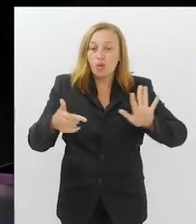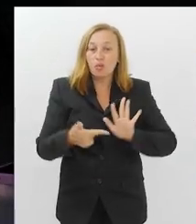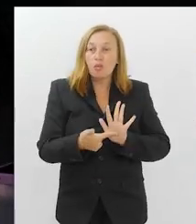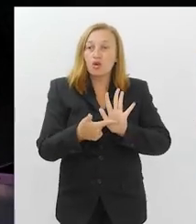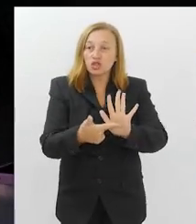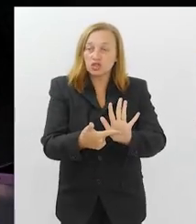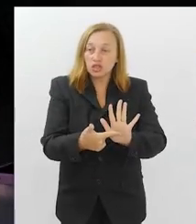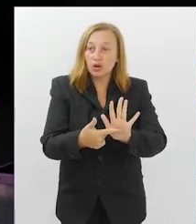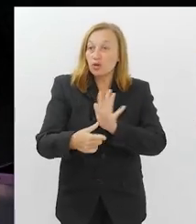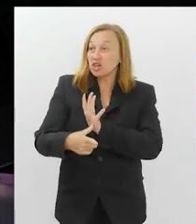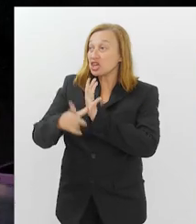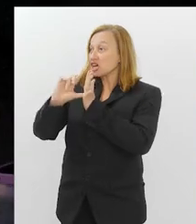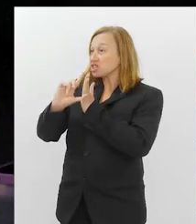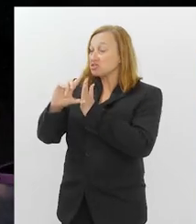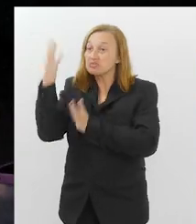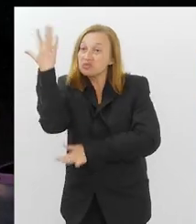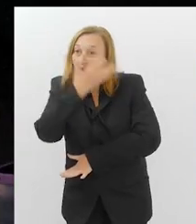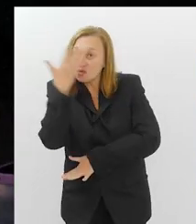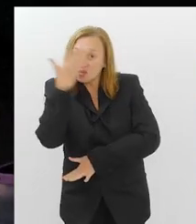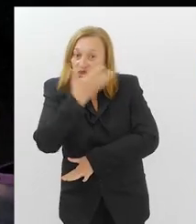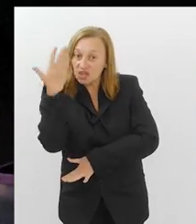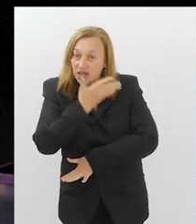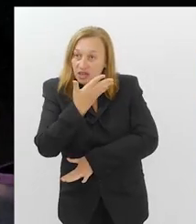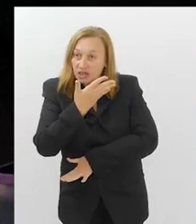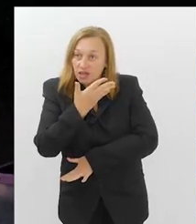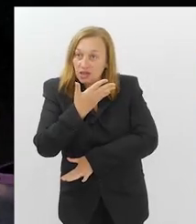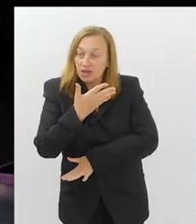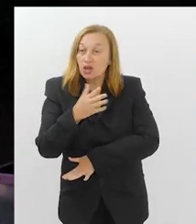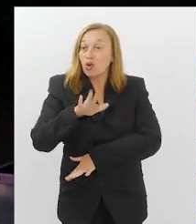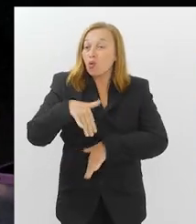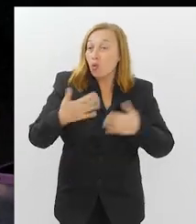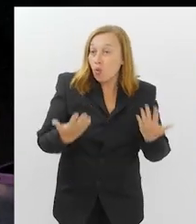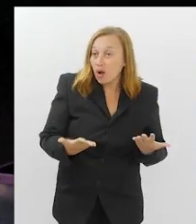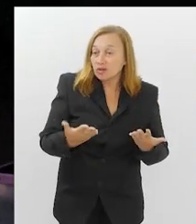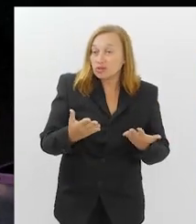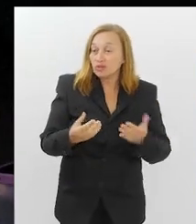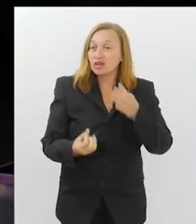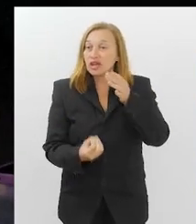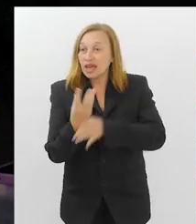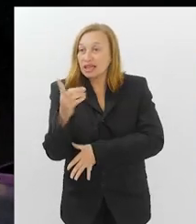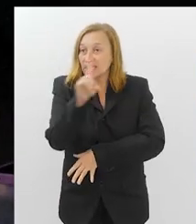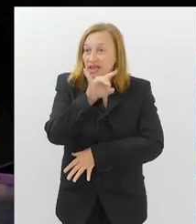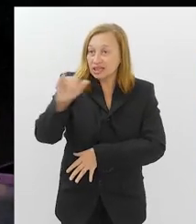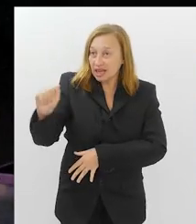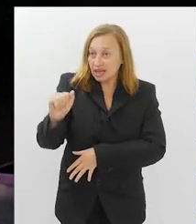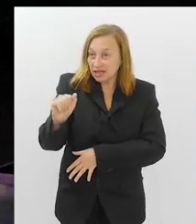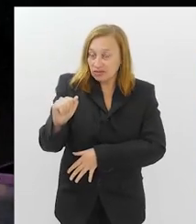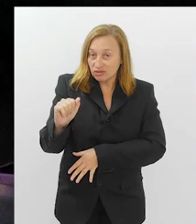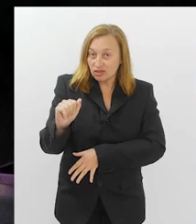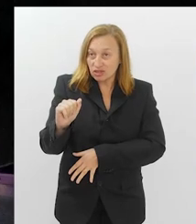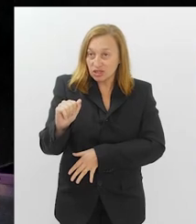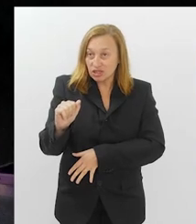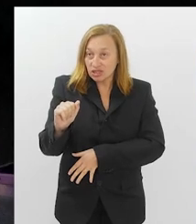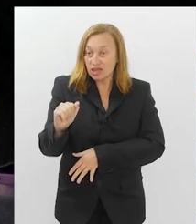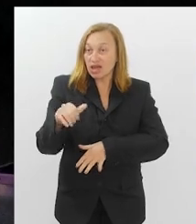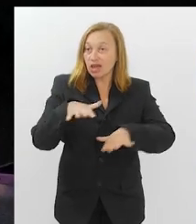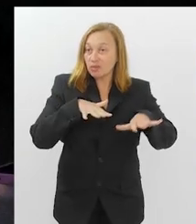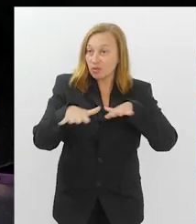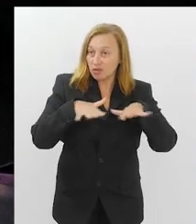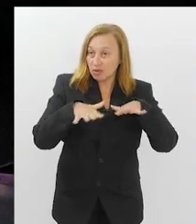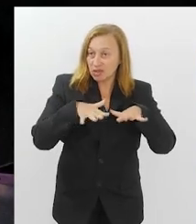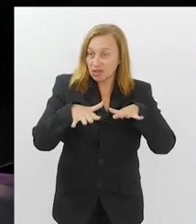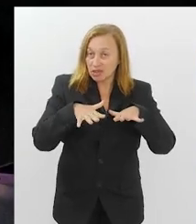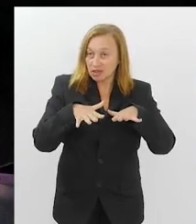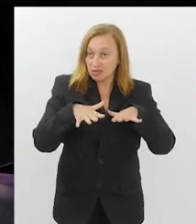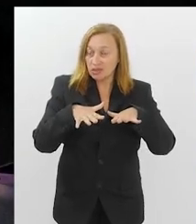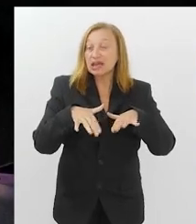estava muito invisível. Quando a data é instituída, essa invisibilidade, com a mobilização, ela